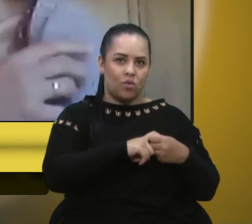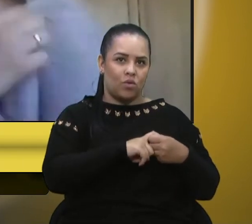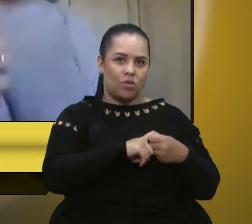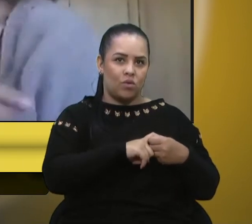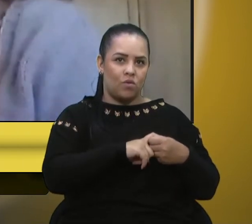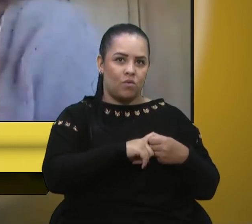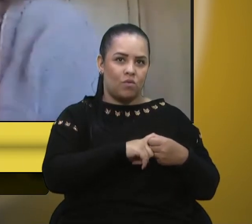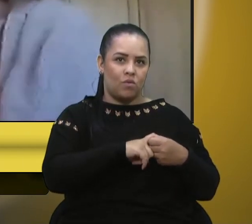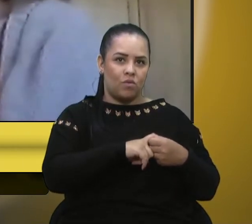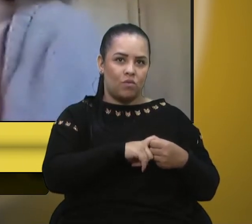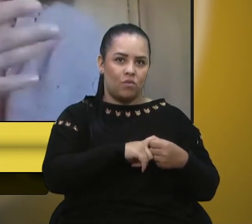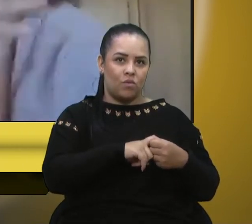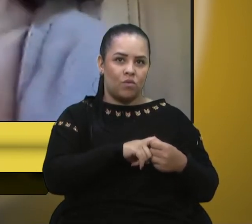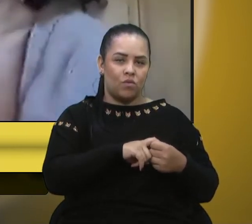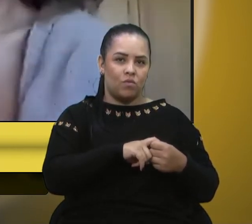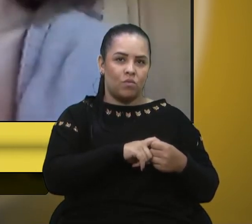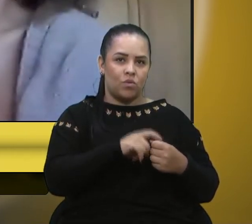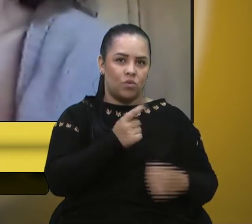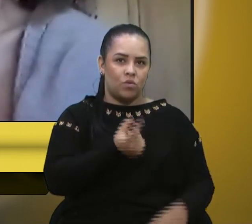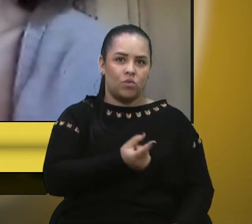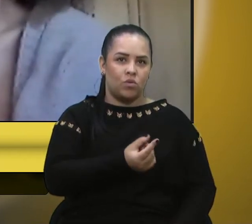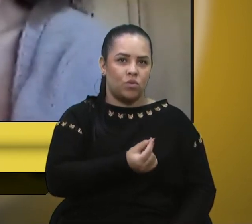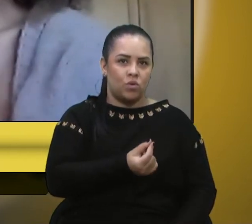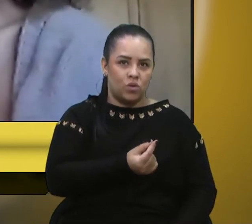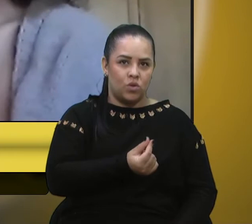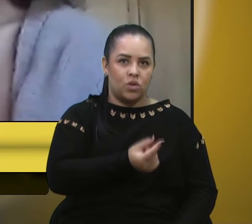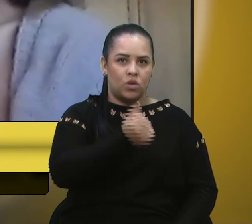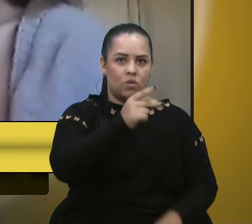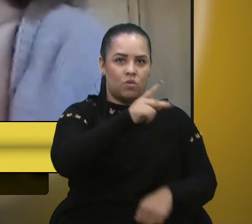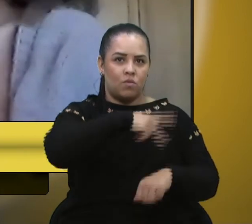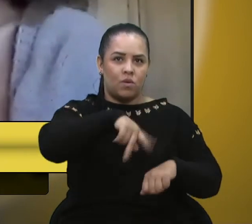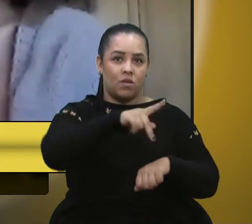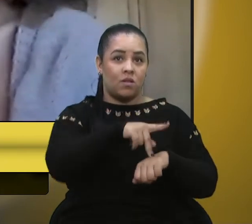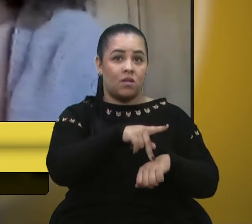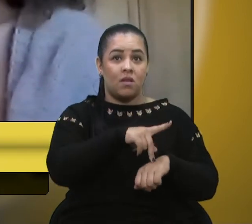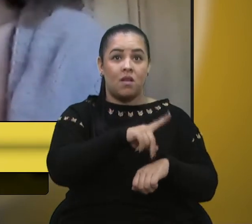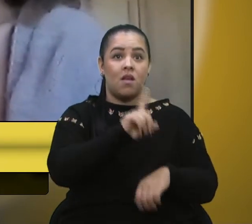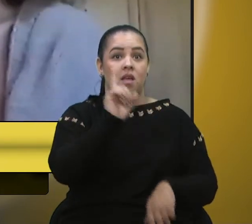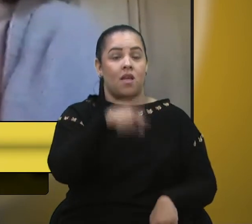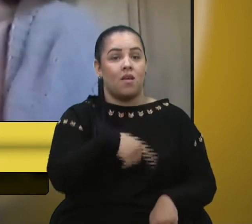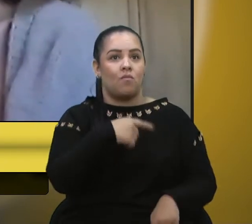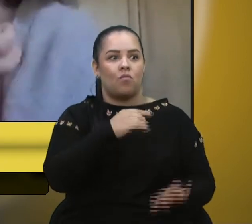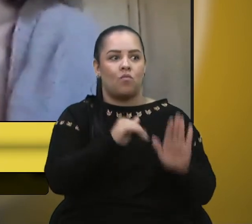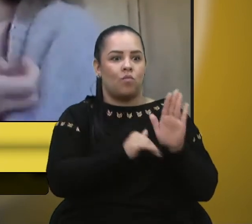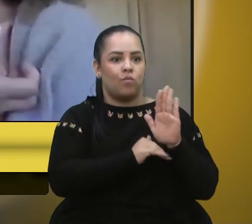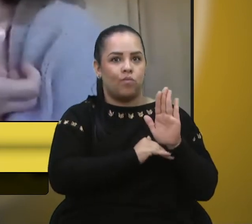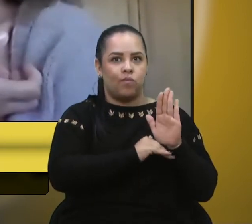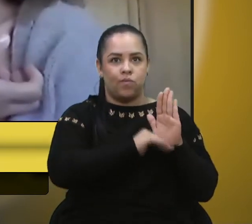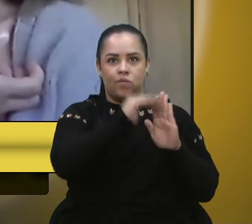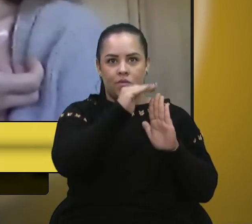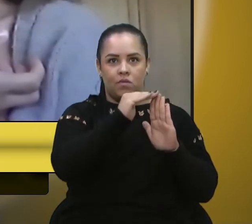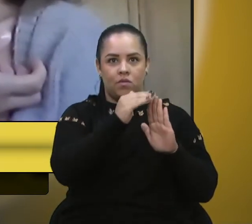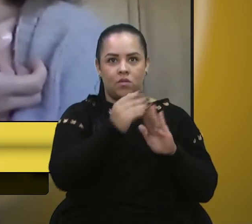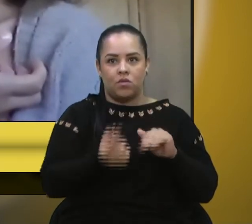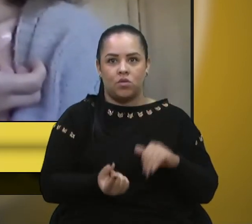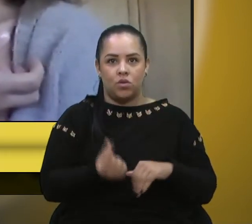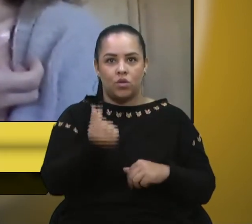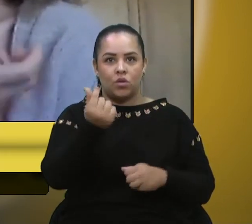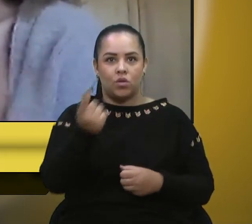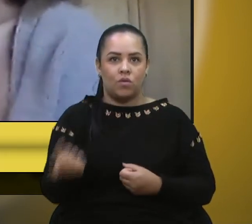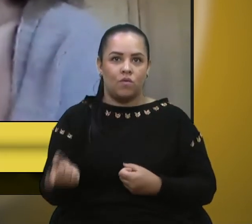cofres do nosso país. Então, é um número bem significativo que retorna